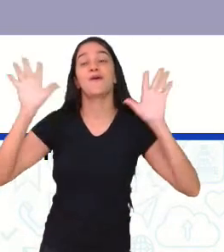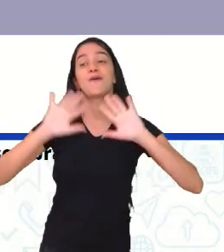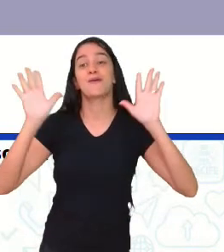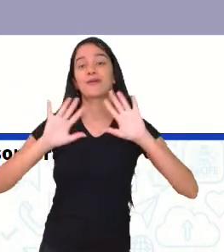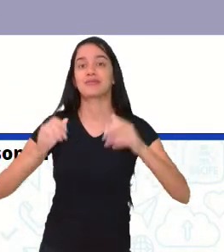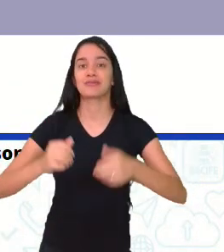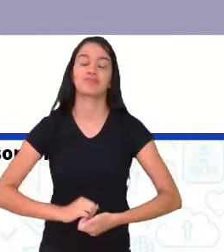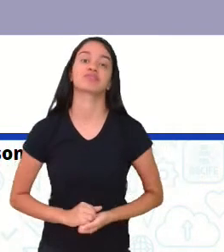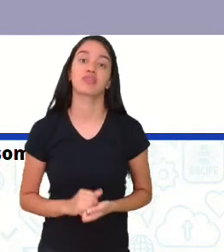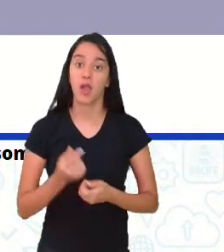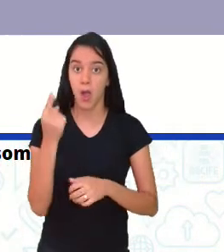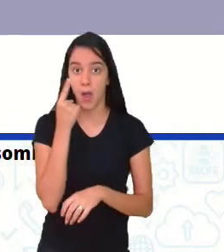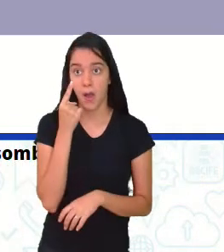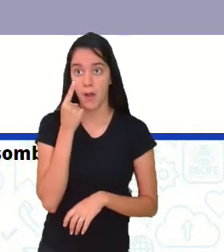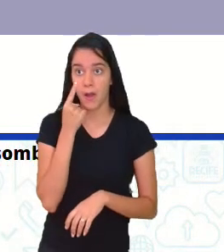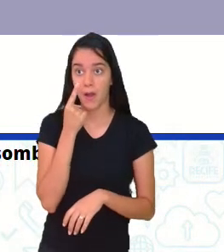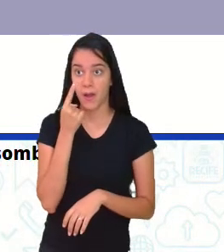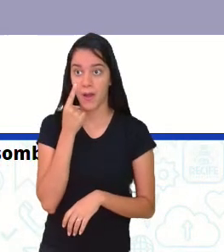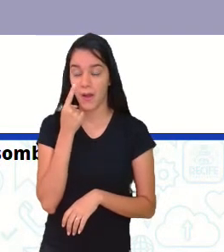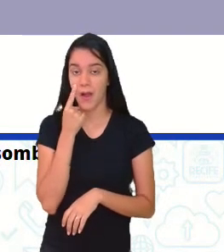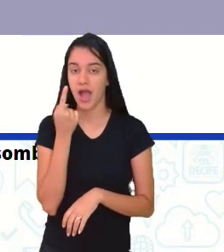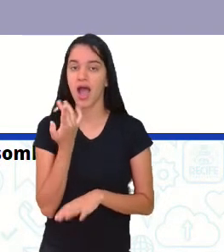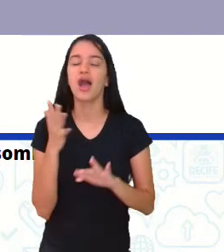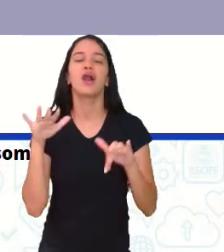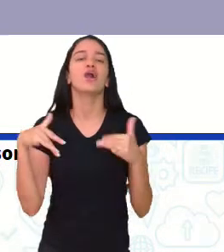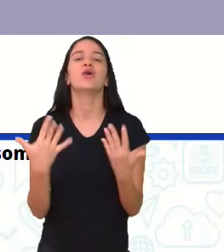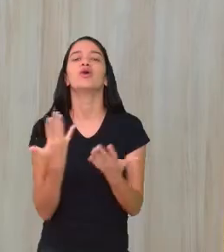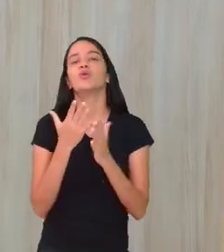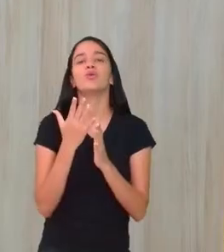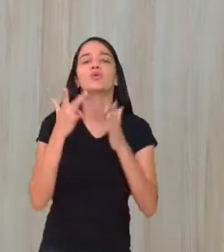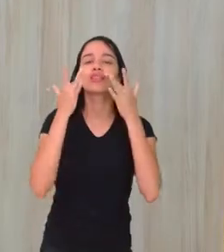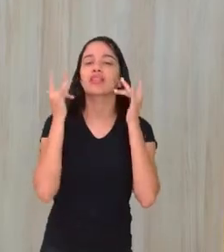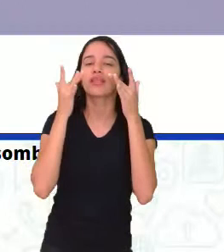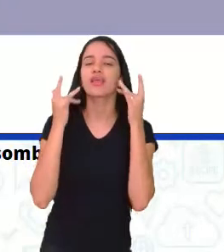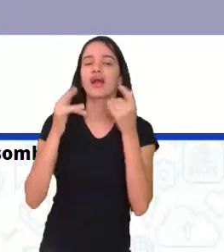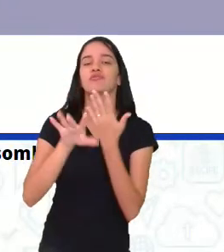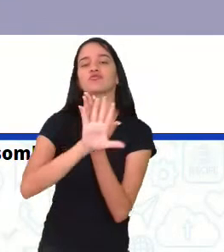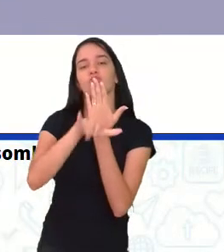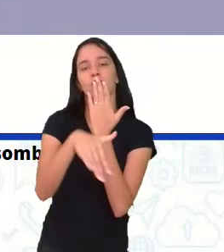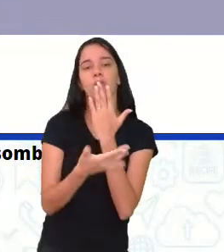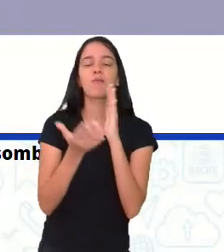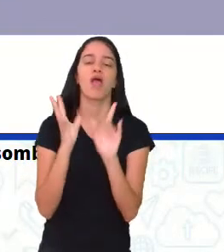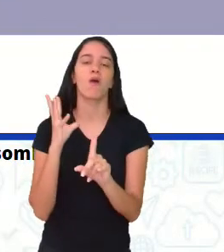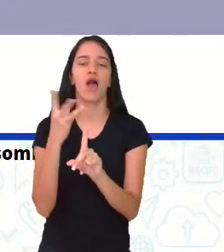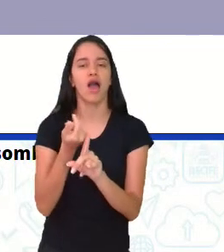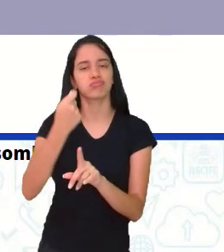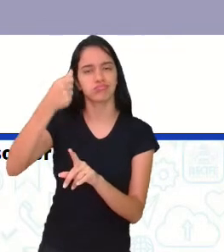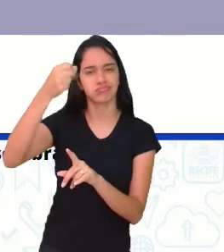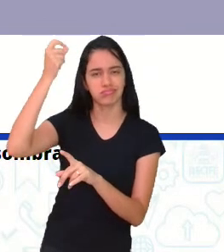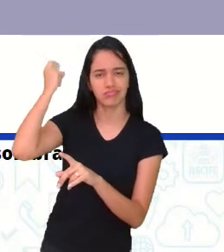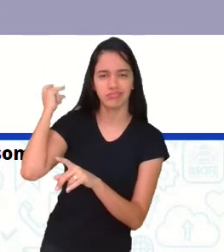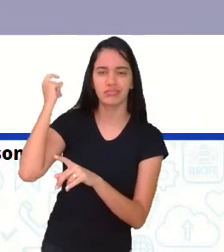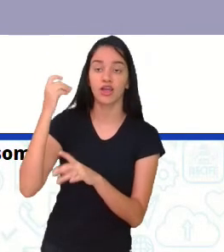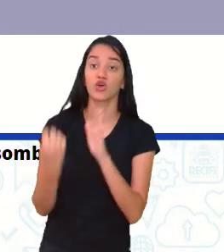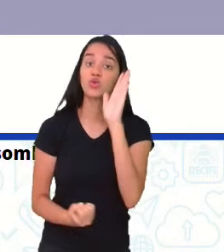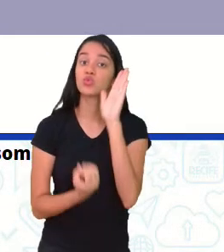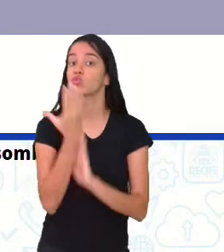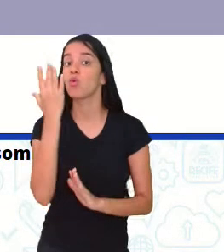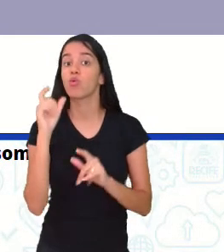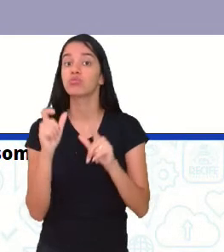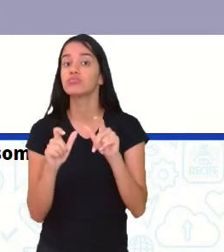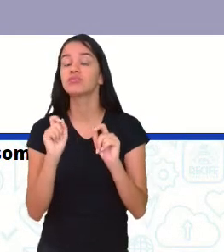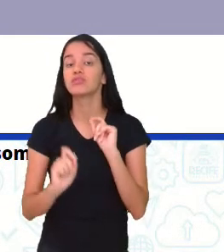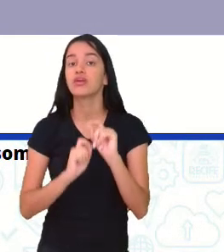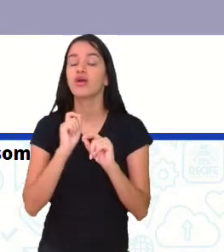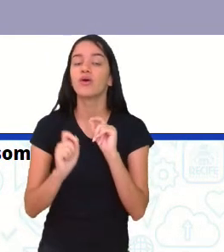gafanhoto. Olha aí, o teatro de sombras ele é uma arte muito antiga, tá? Sua origem vem desde o